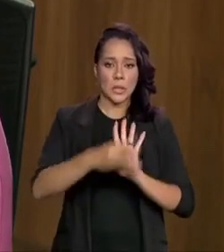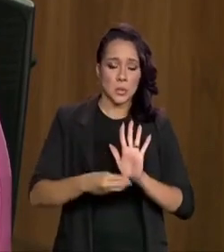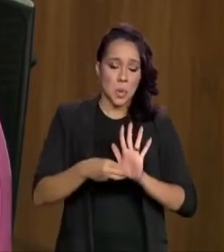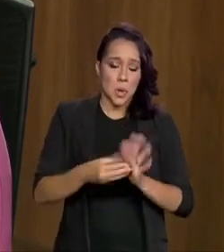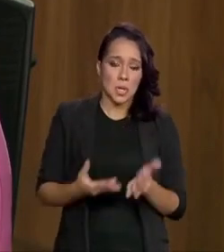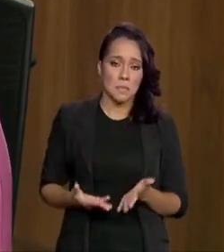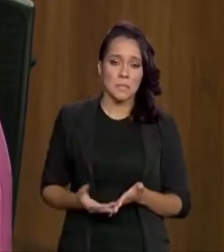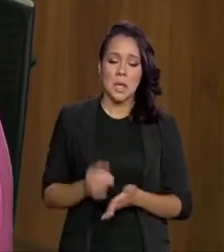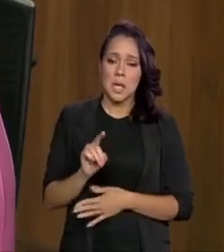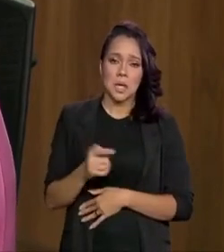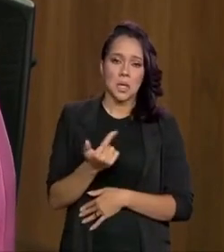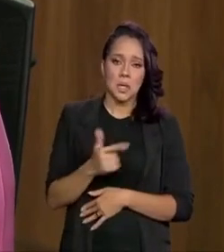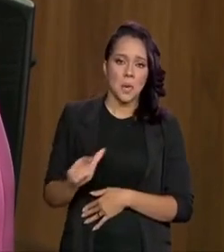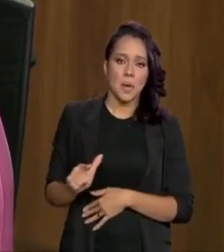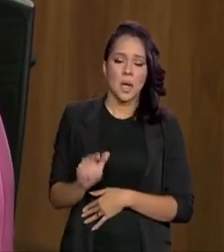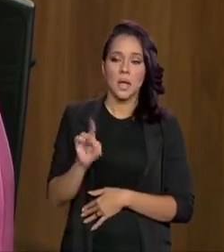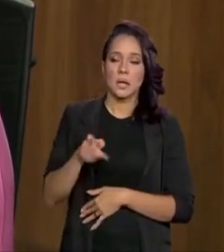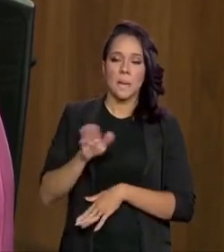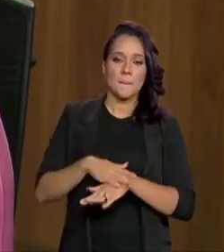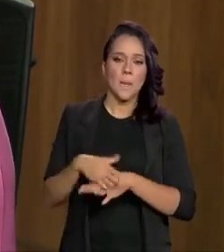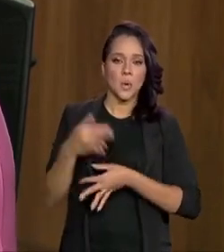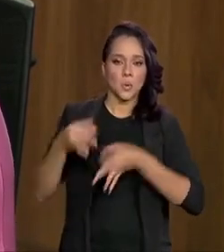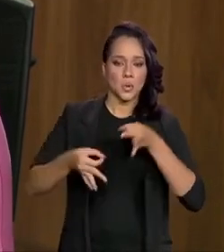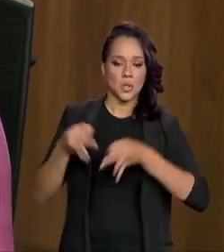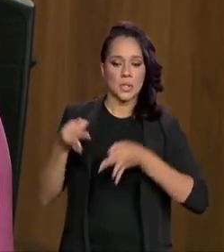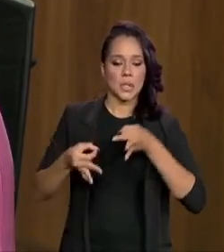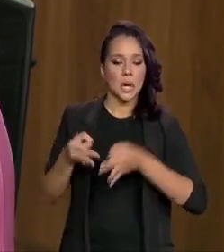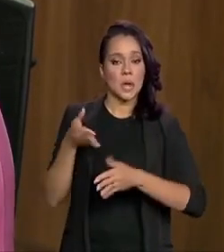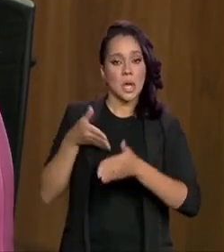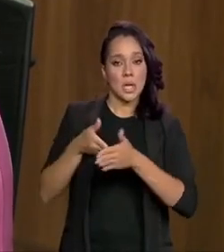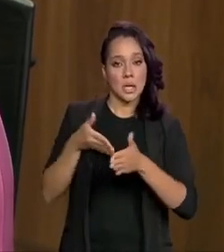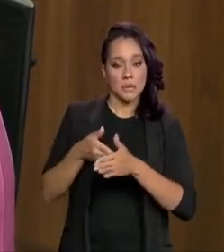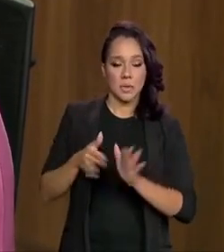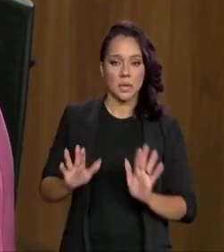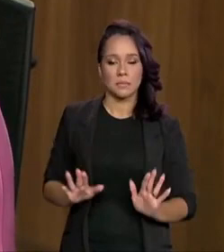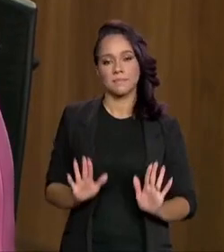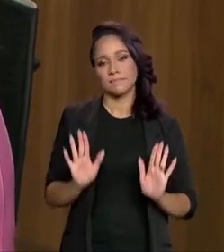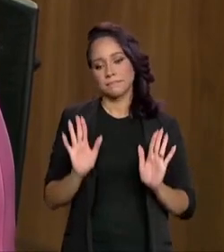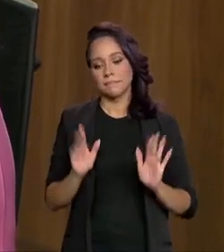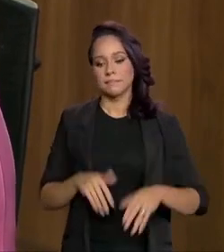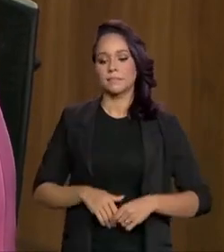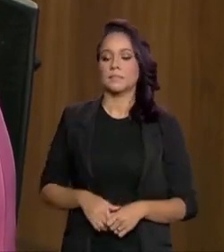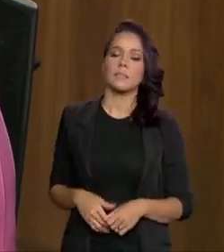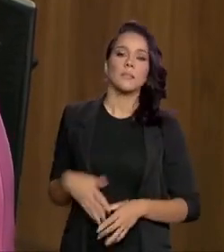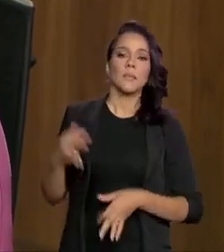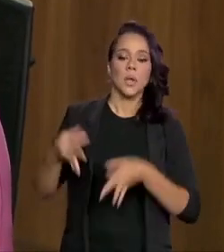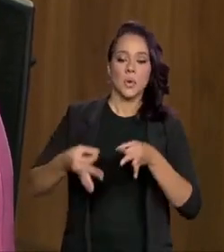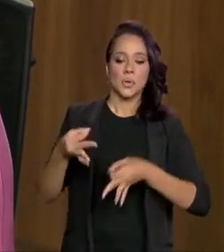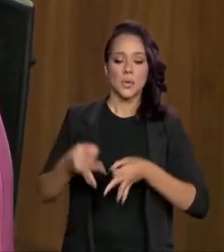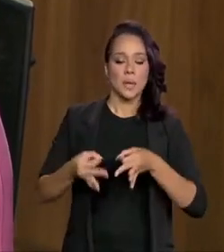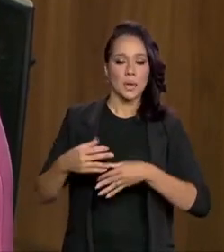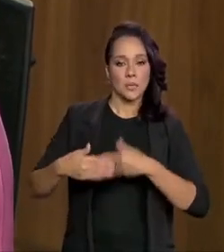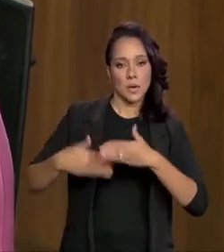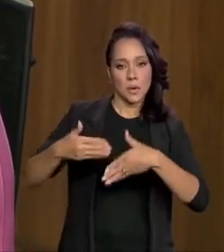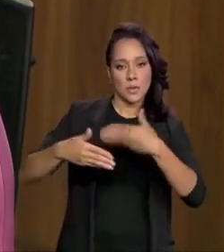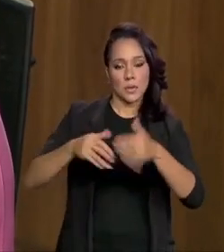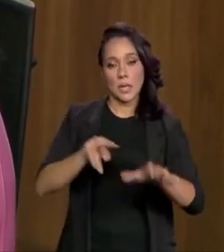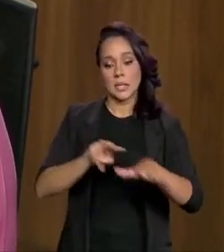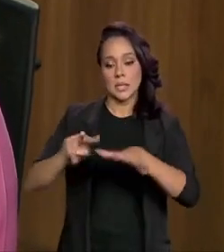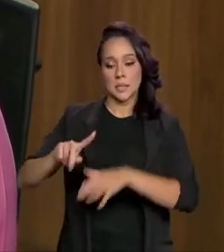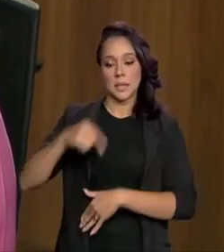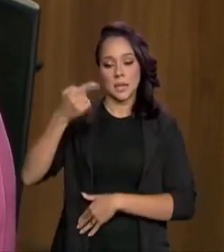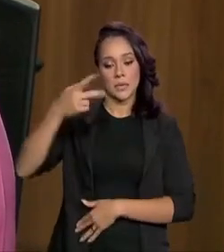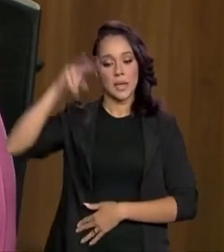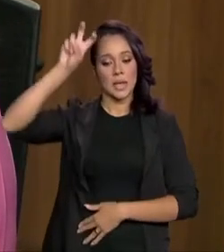que não caberia ao judiciário interferir no caso. Bom, o julgamento vai prosseguir na semana que